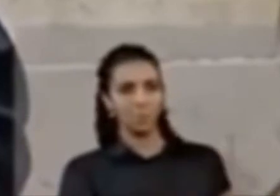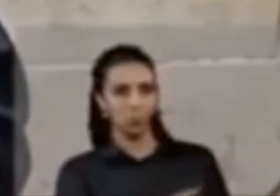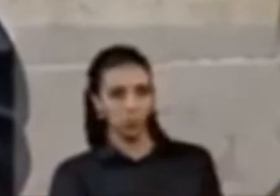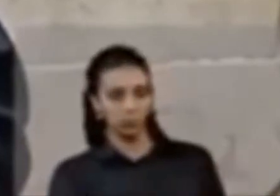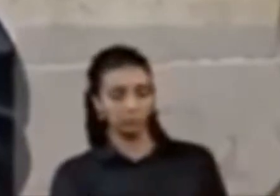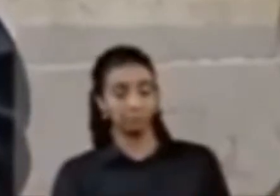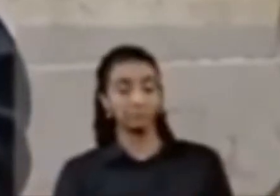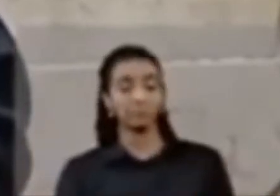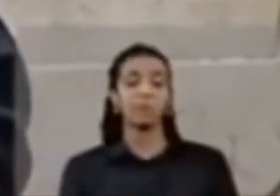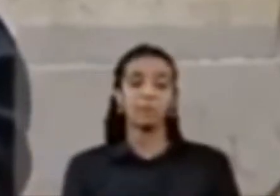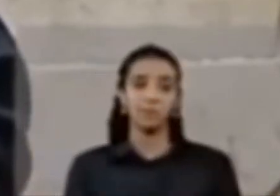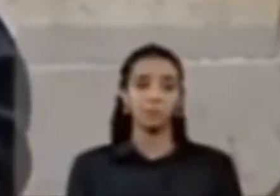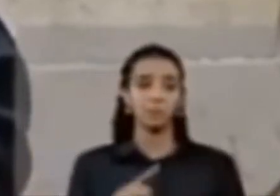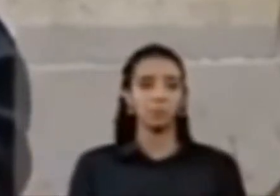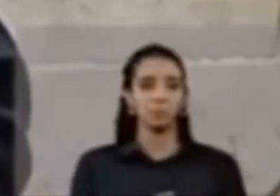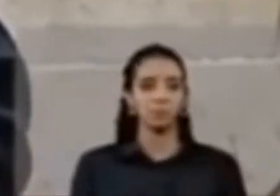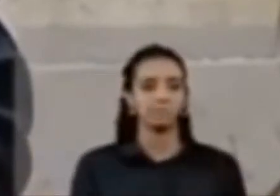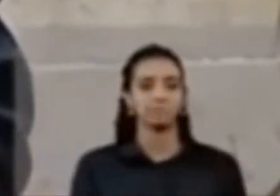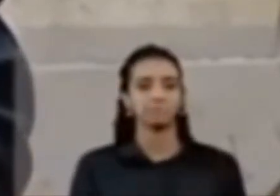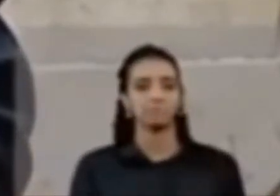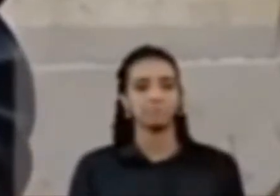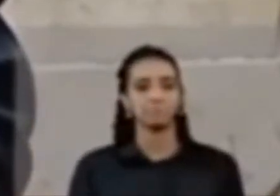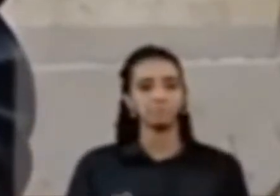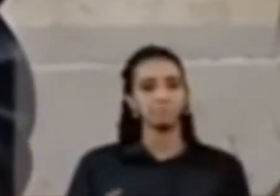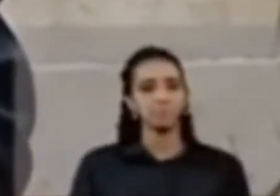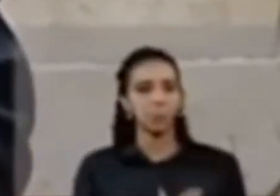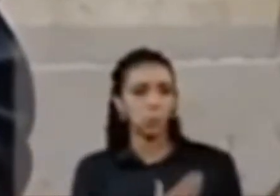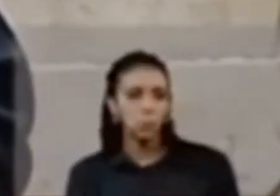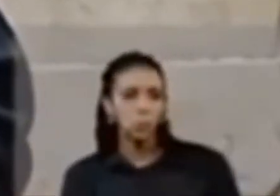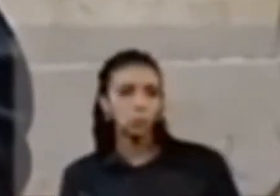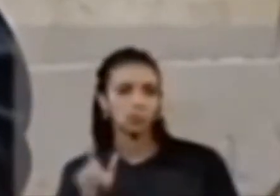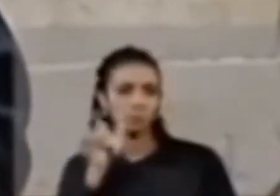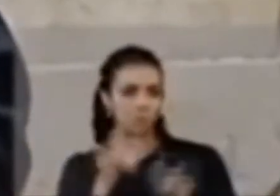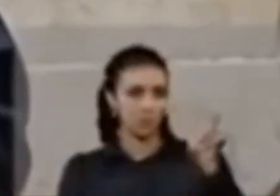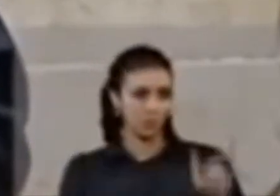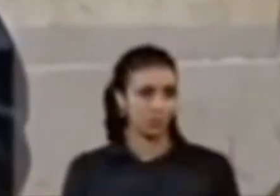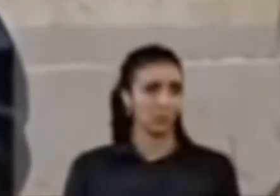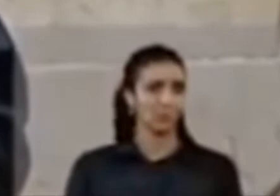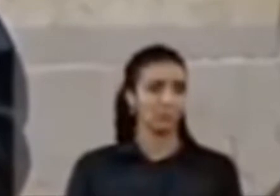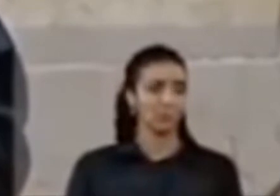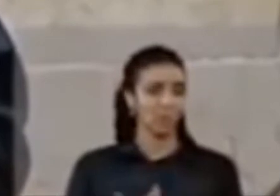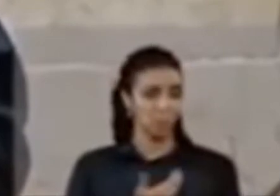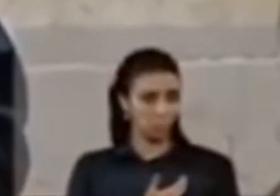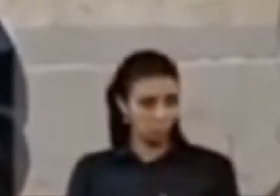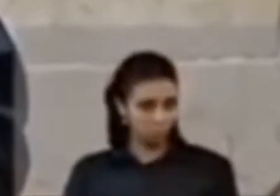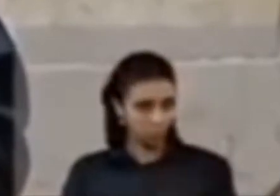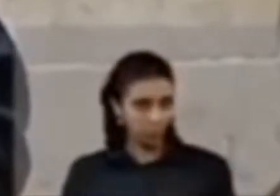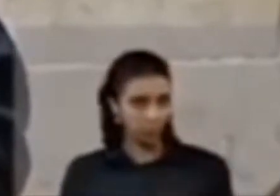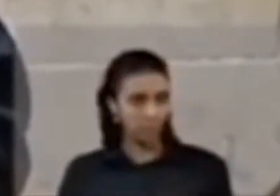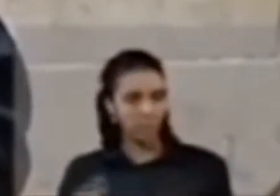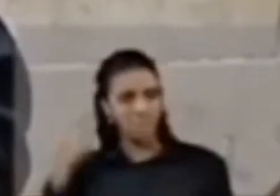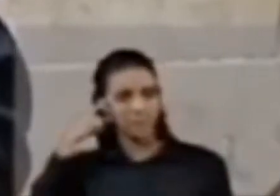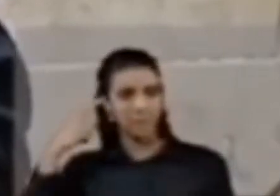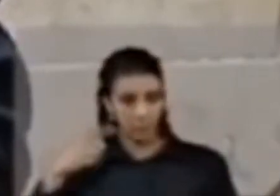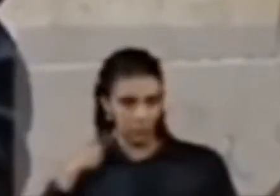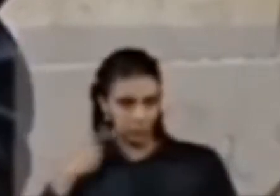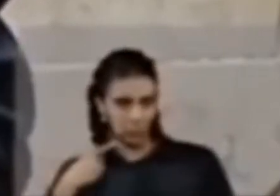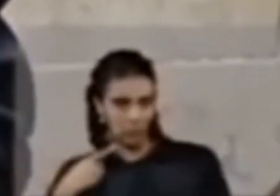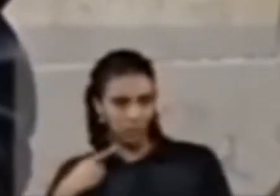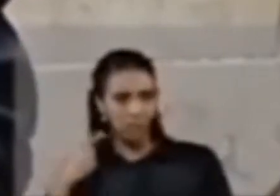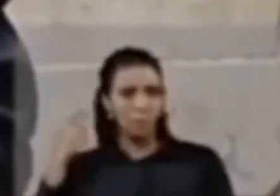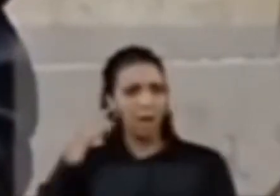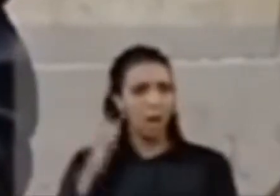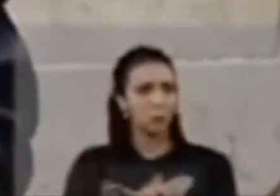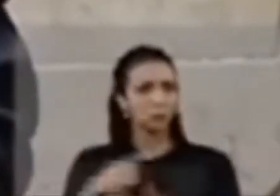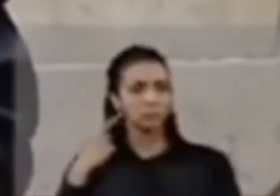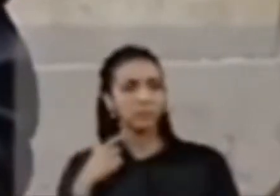outro, pela visão arbitrária de alguns agentes públicos, que veem nas prerrogativas da advocacia